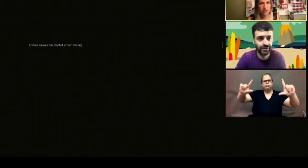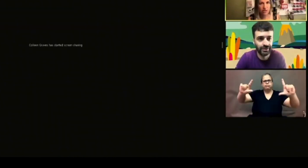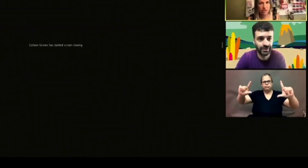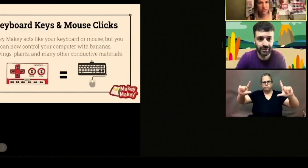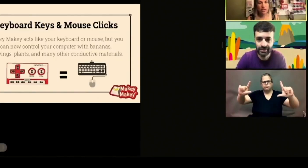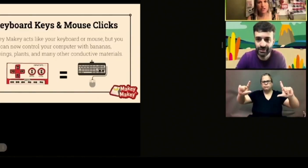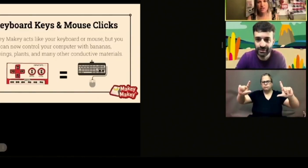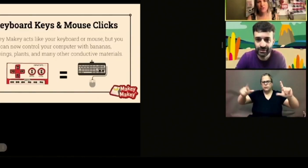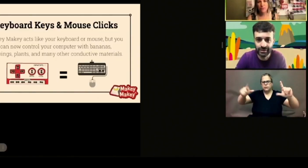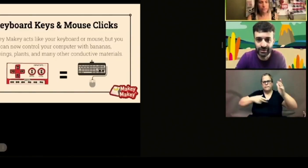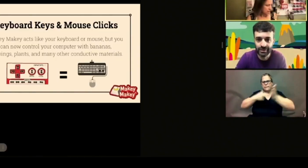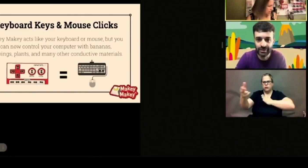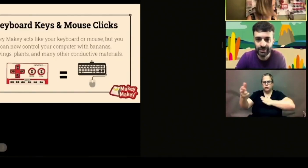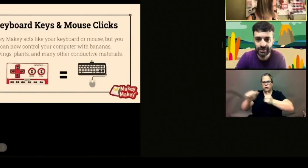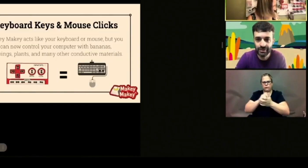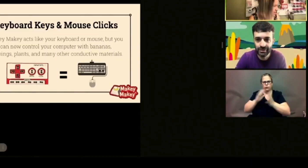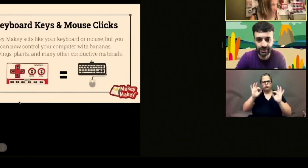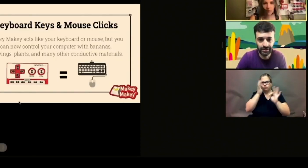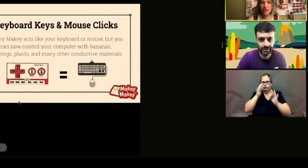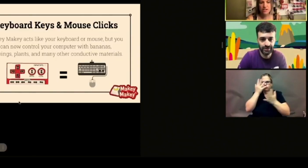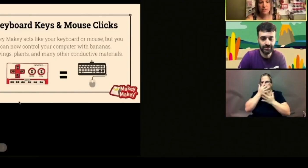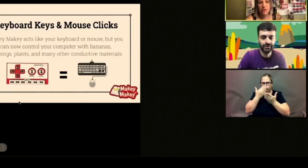Eu tenho que voltar aqui com a minha tela?